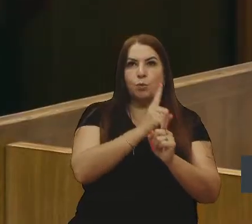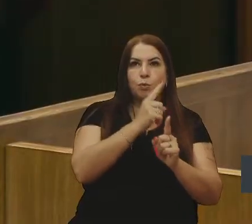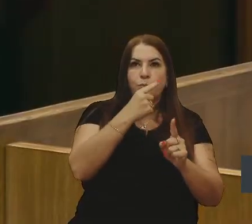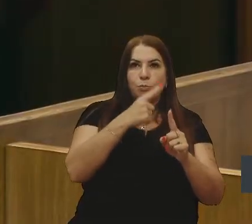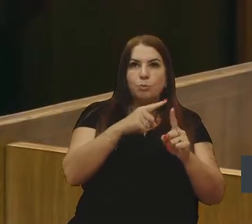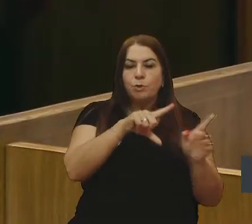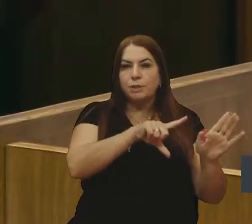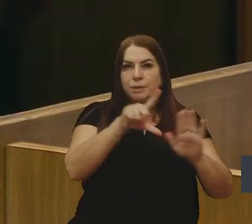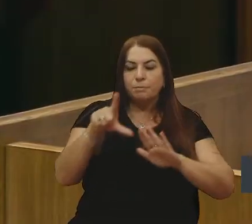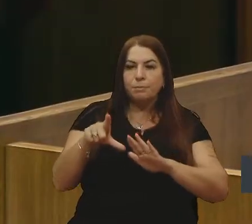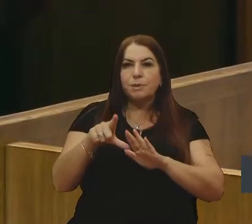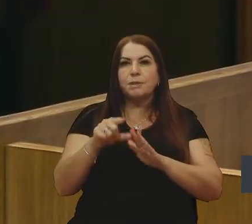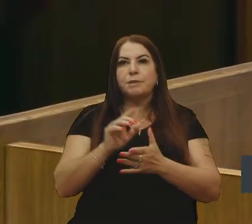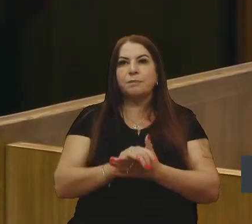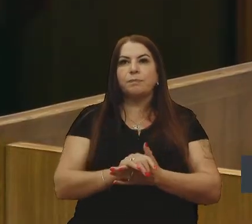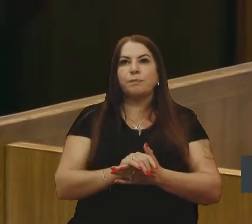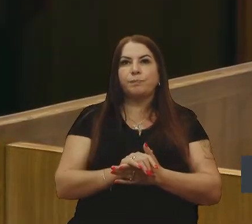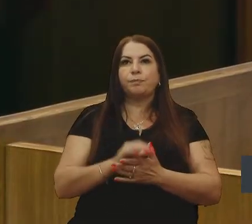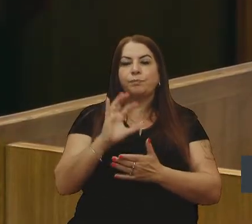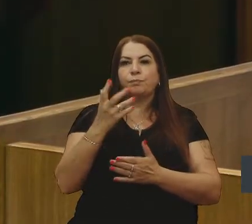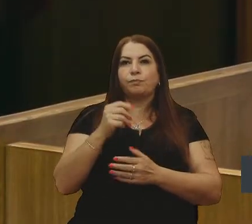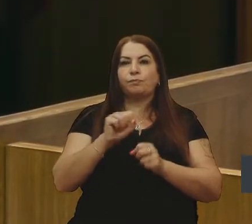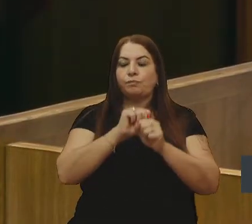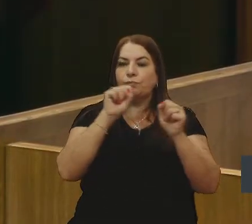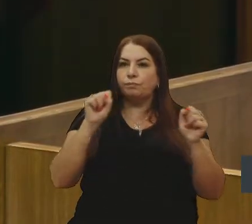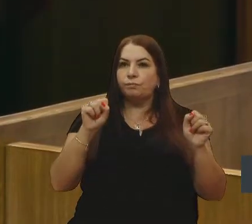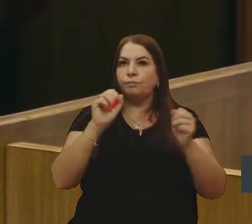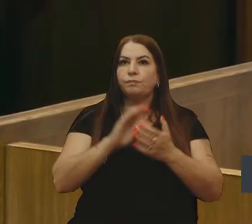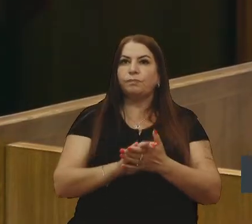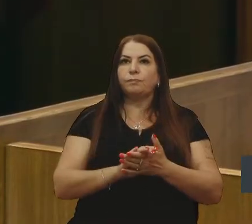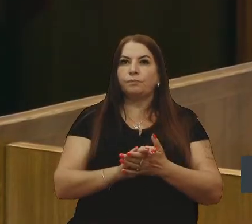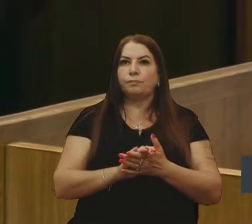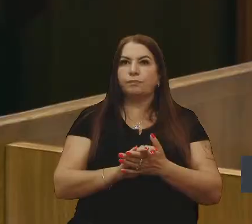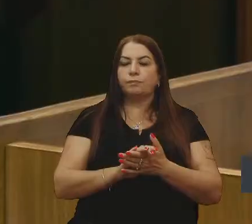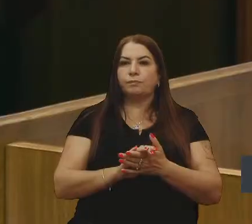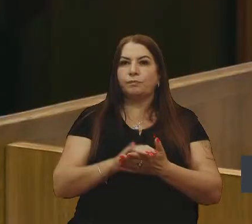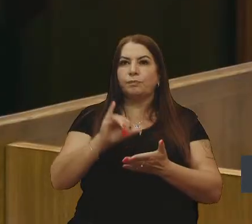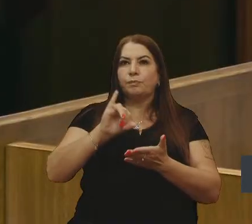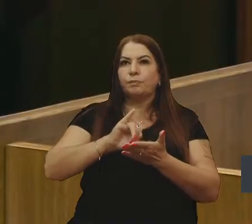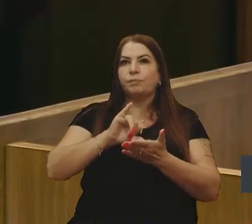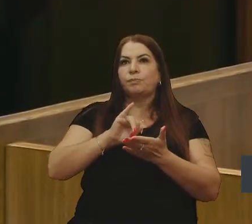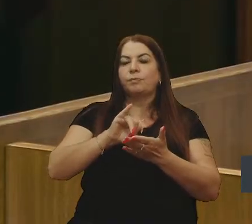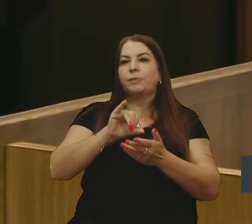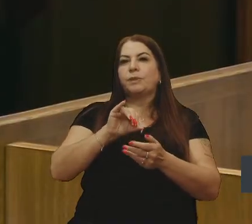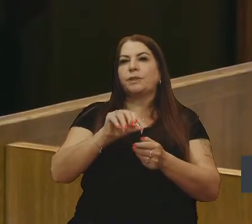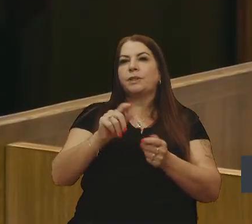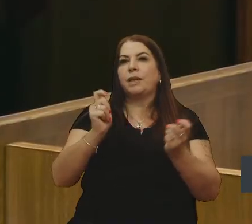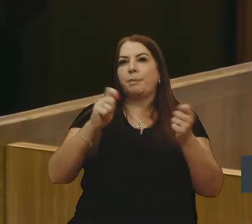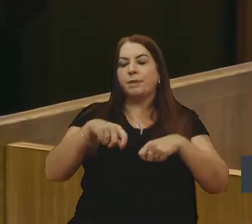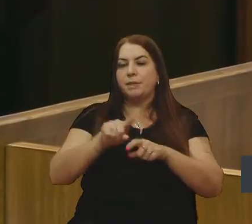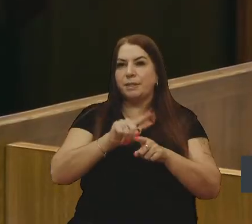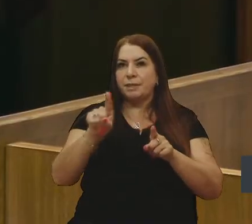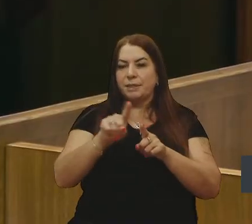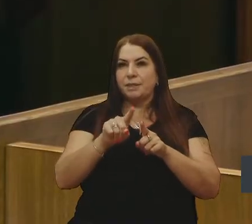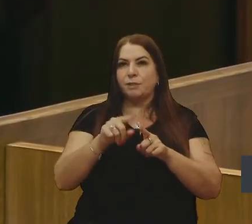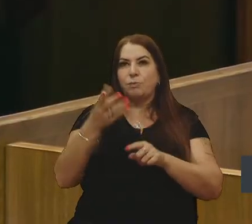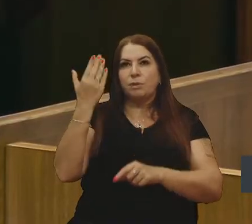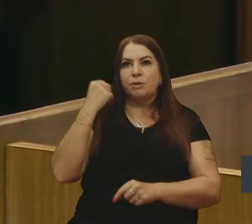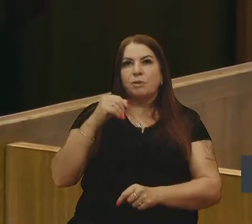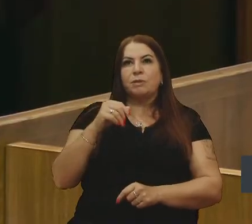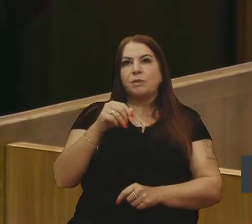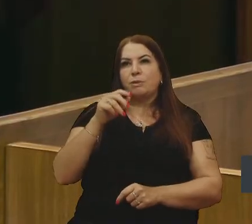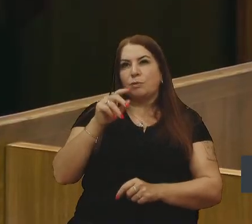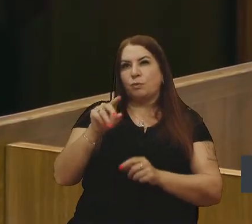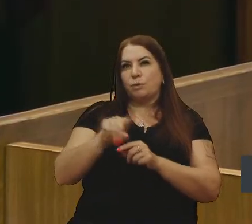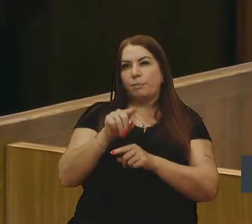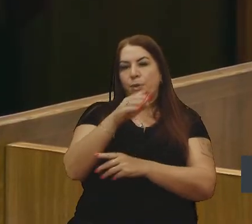semana. Os encontros vão acontecer pela manhã, ali no Centro de Capacitação e Comércio, que é onde era o antigo Caxias Plaza, que hoje